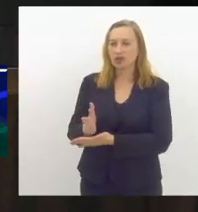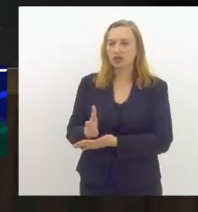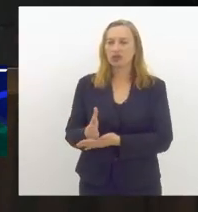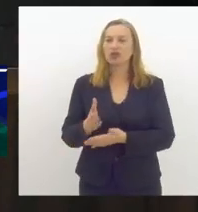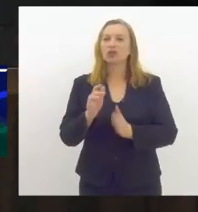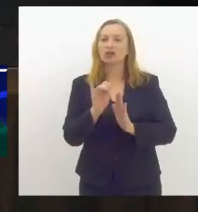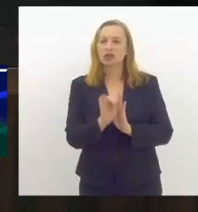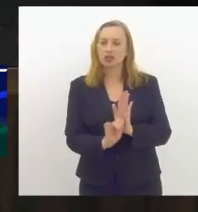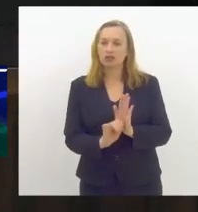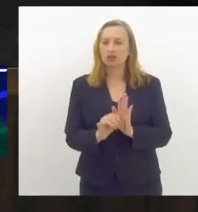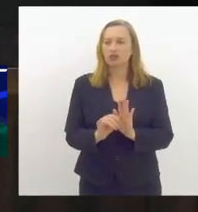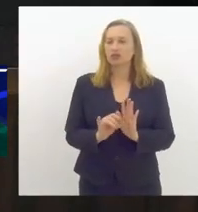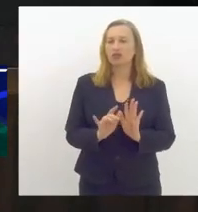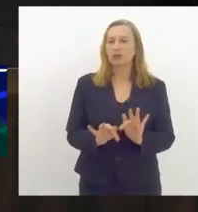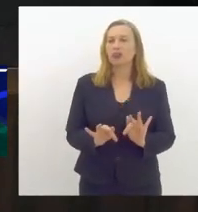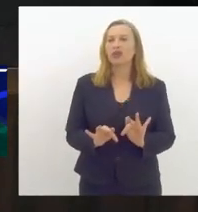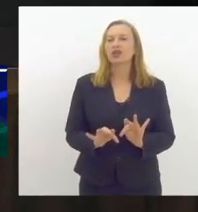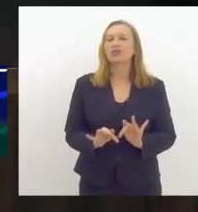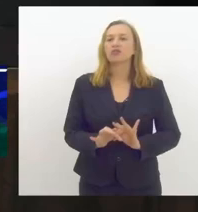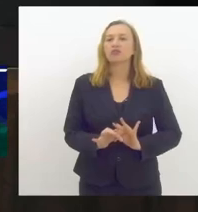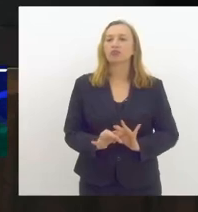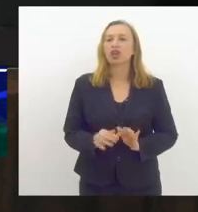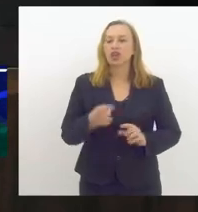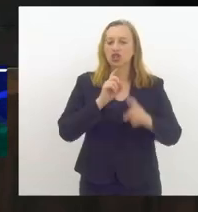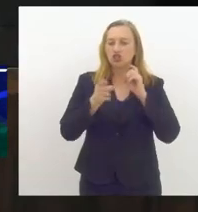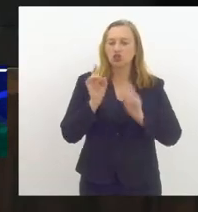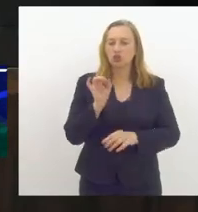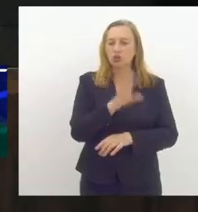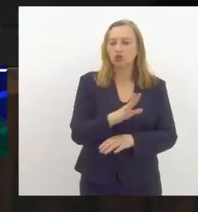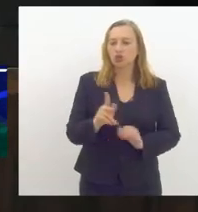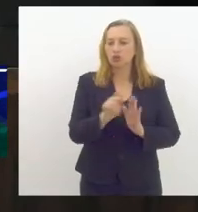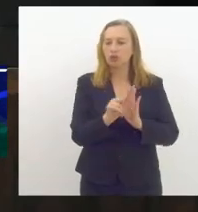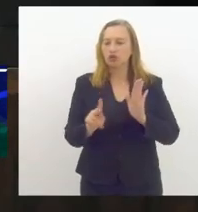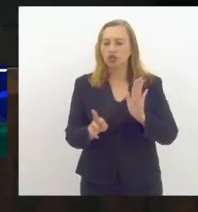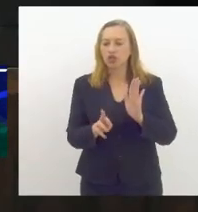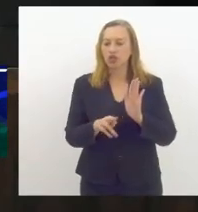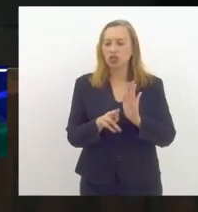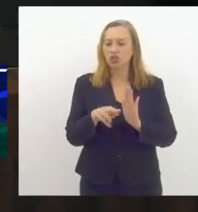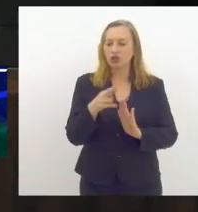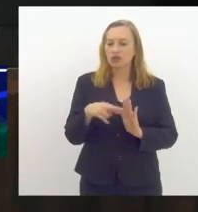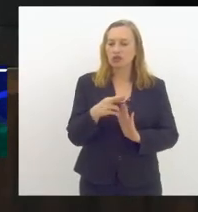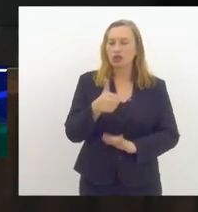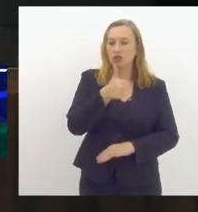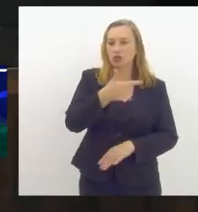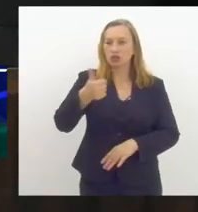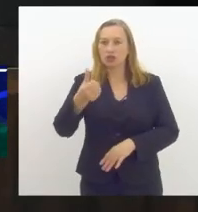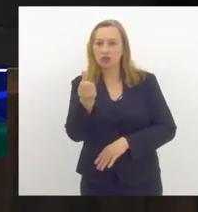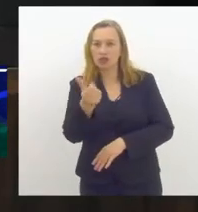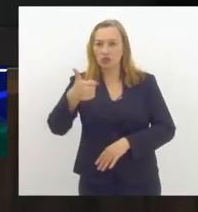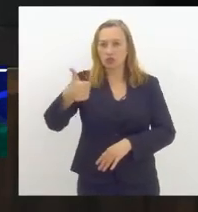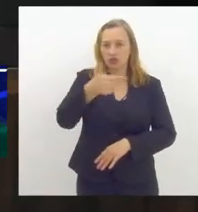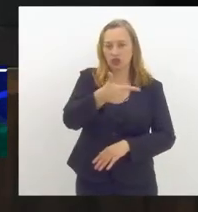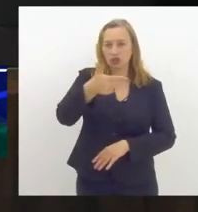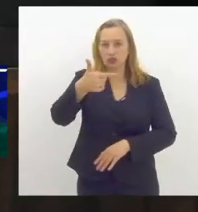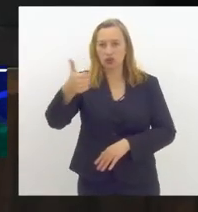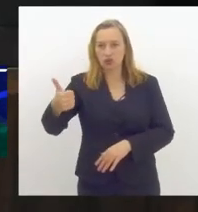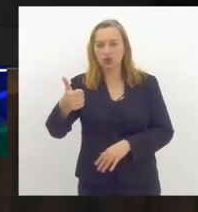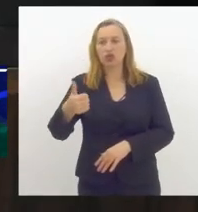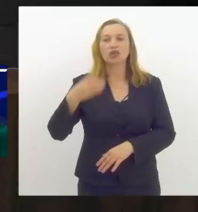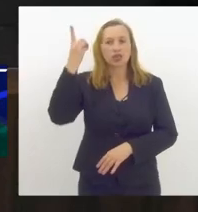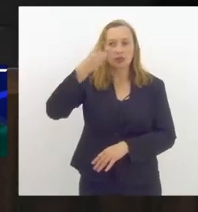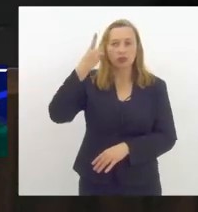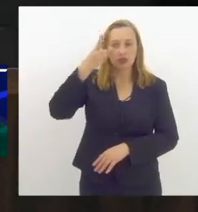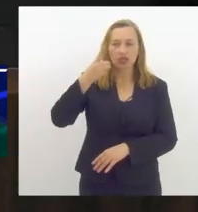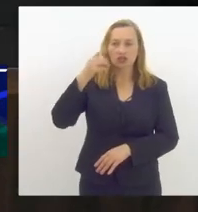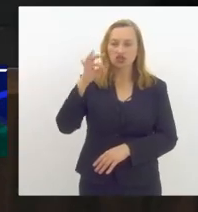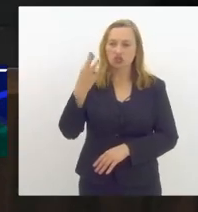com a redação final em discussão única projeto de resolução 1261 de 22 de autoria do deputado